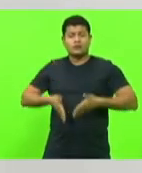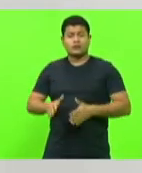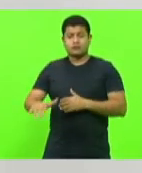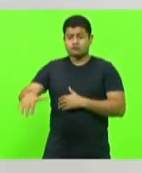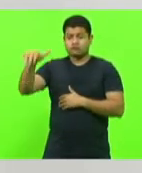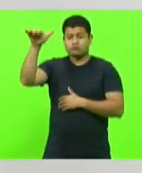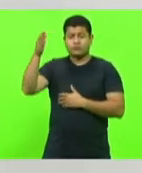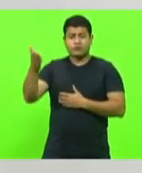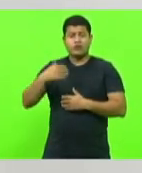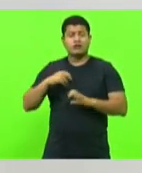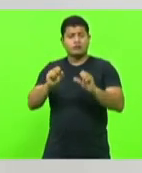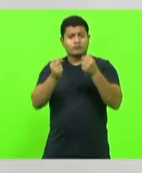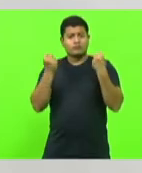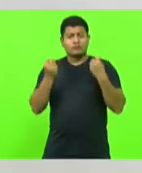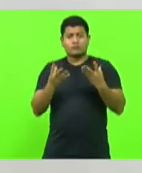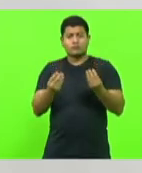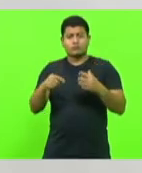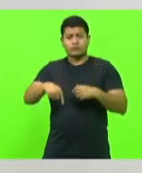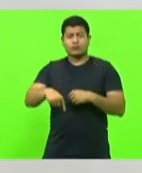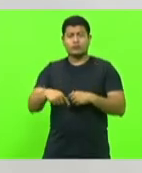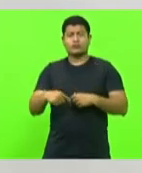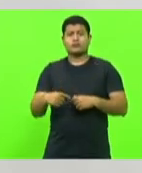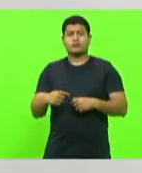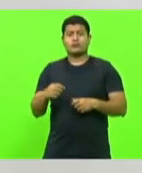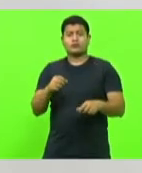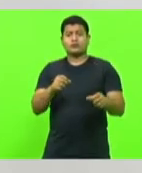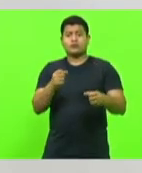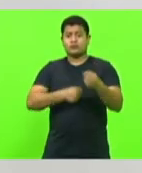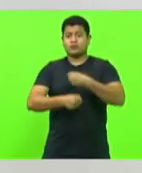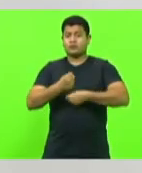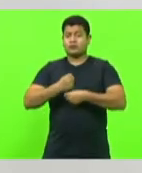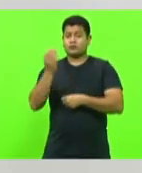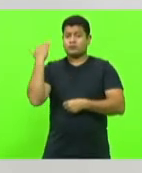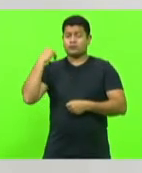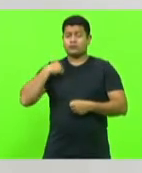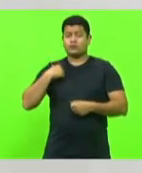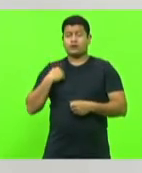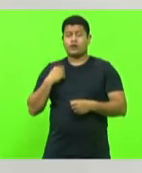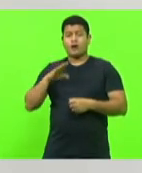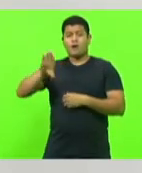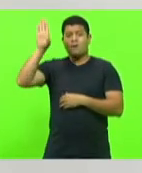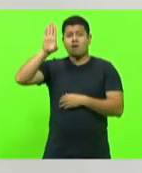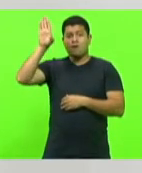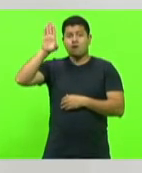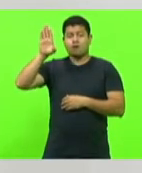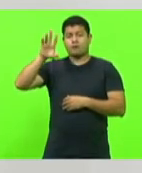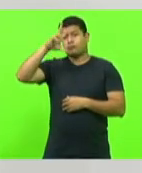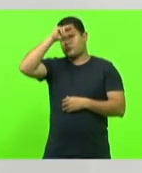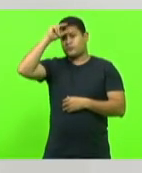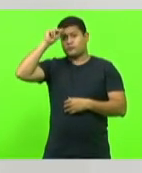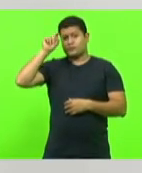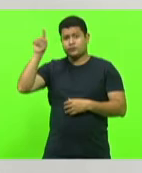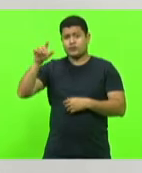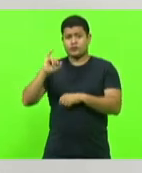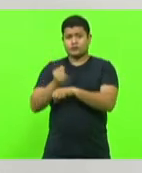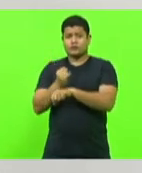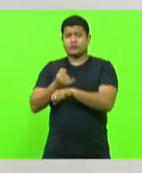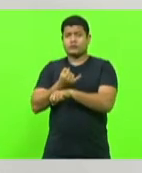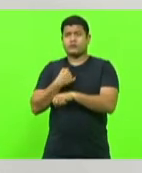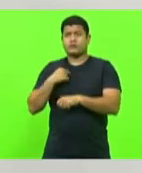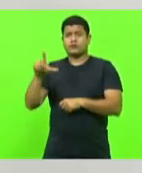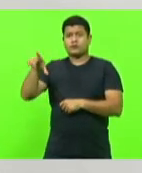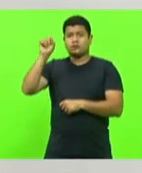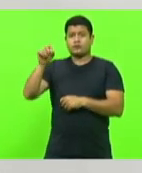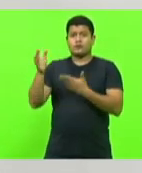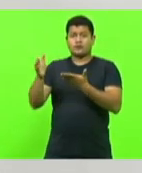aquele município. No ano passado, fui candidato a prefeito da maior cidade de Santa Catarina e o prefeito eleito foi o